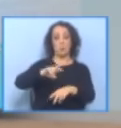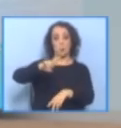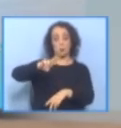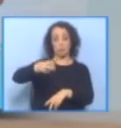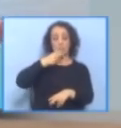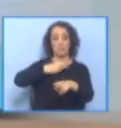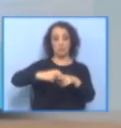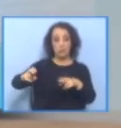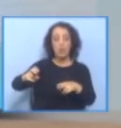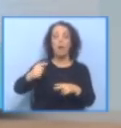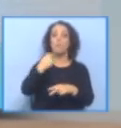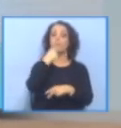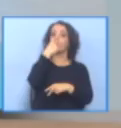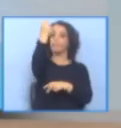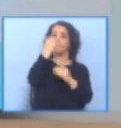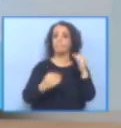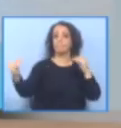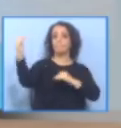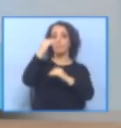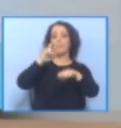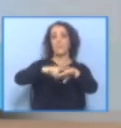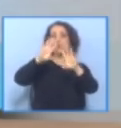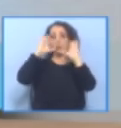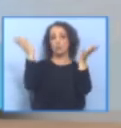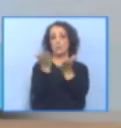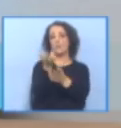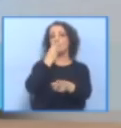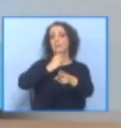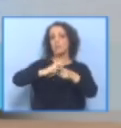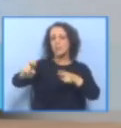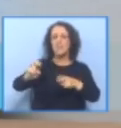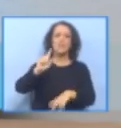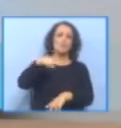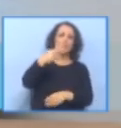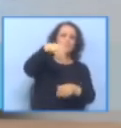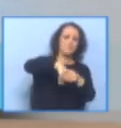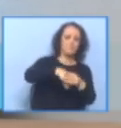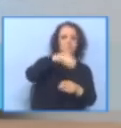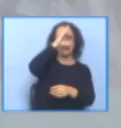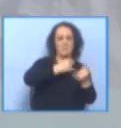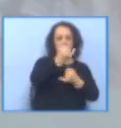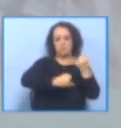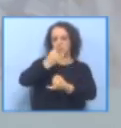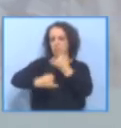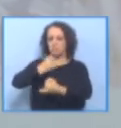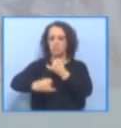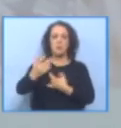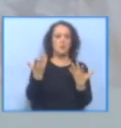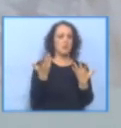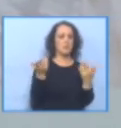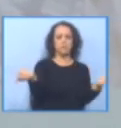à Direção Geral de Energia, e com muitas mudanças também de tutelas entre estas